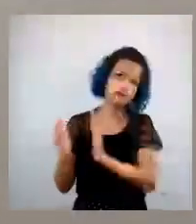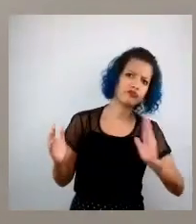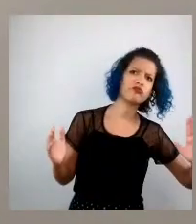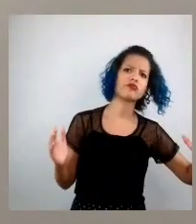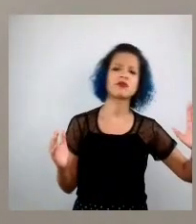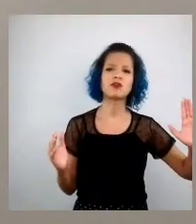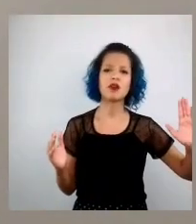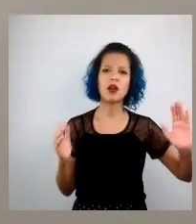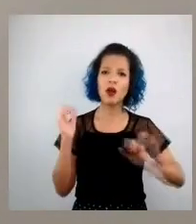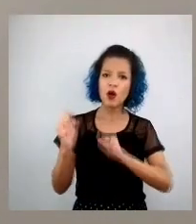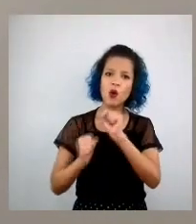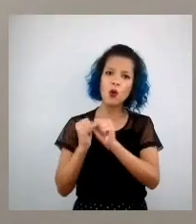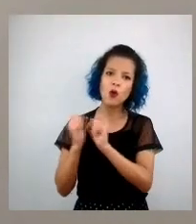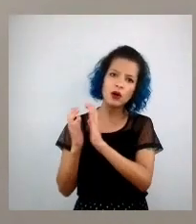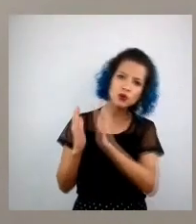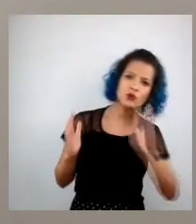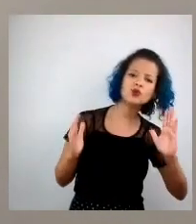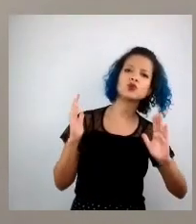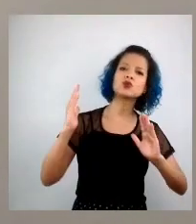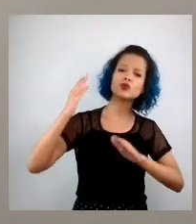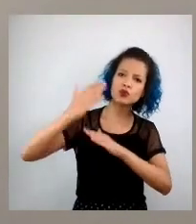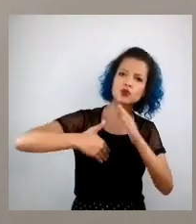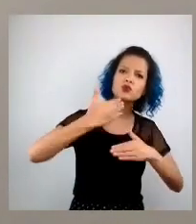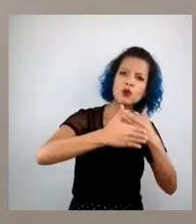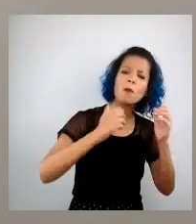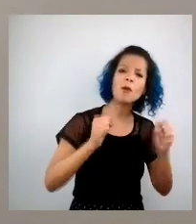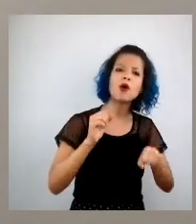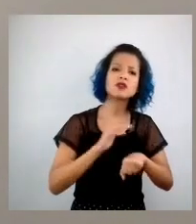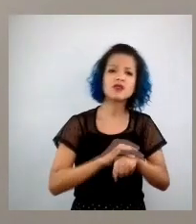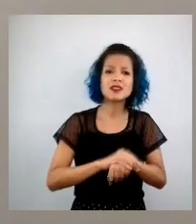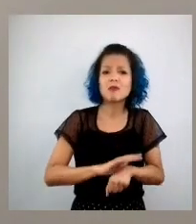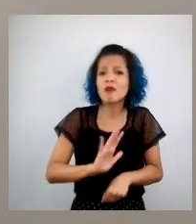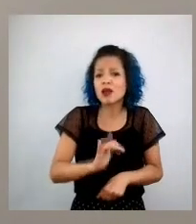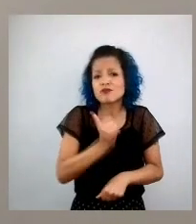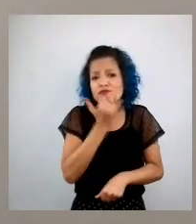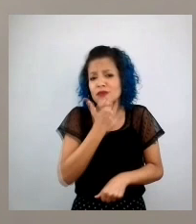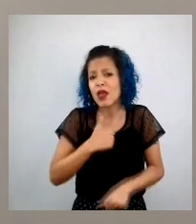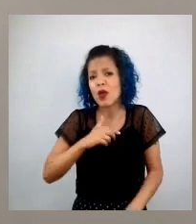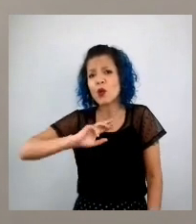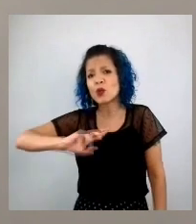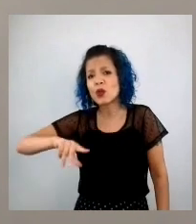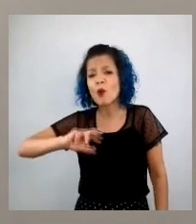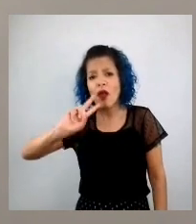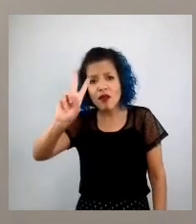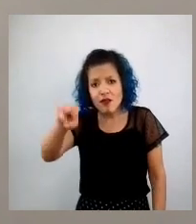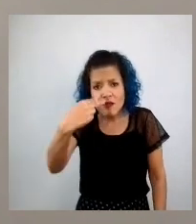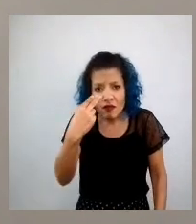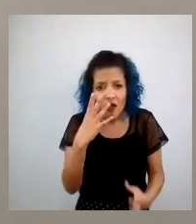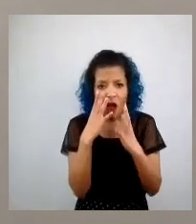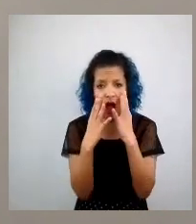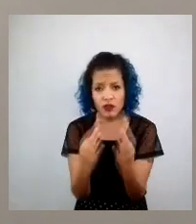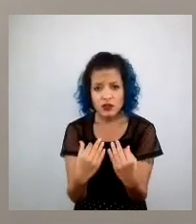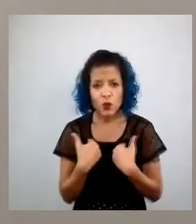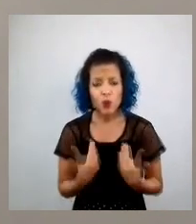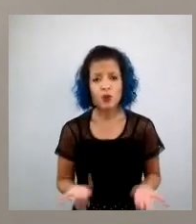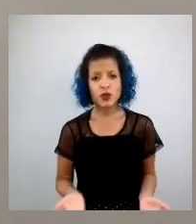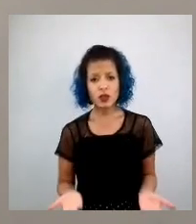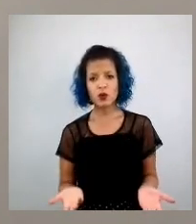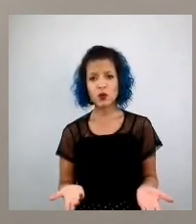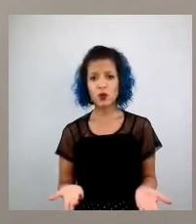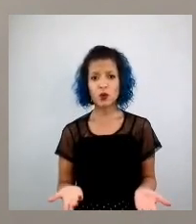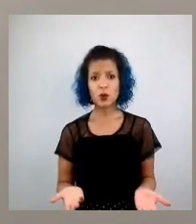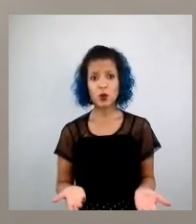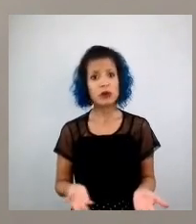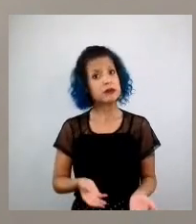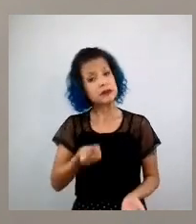tem a oportunidade de fazer aquilo. Mas eu não sou. Então, assim, cara, me ouve e não tenta me encaixar no lugar onde eu